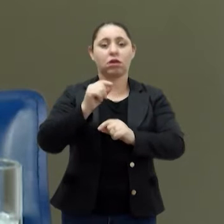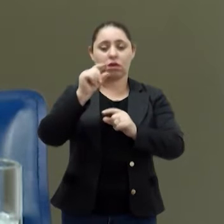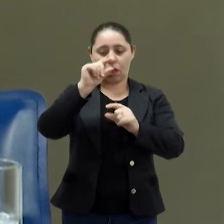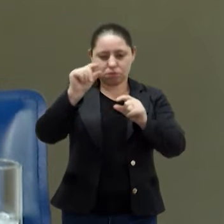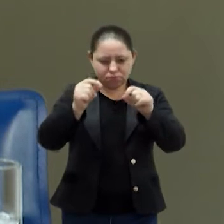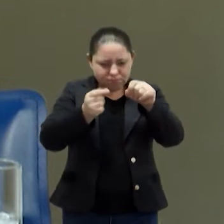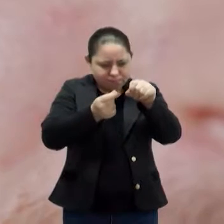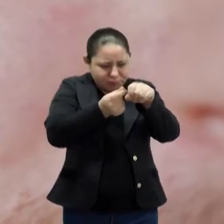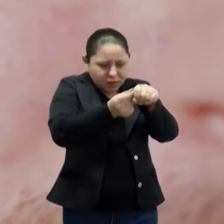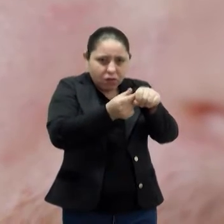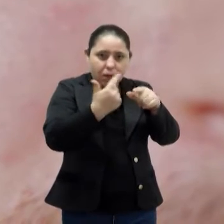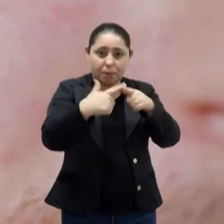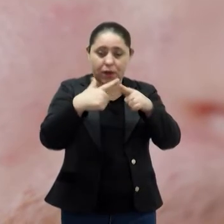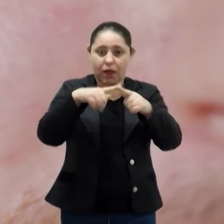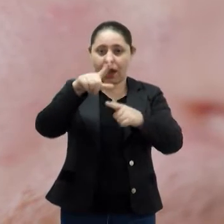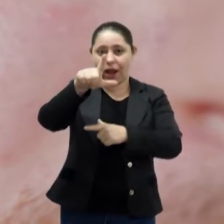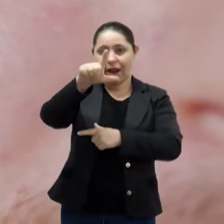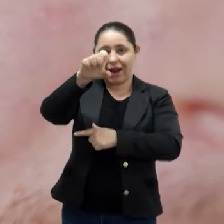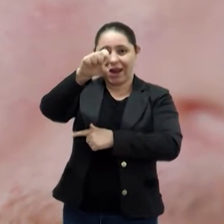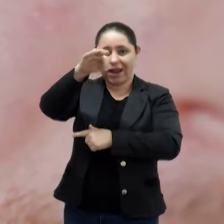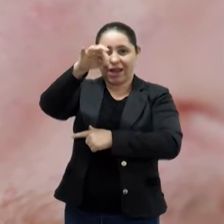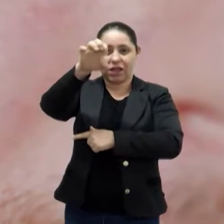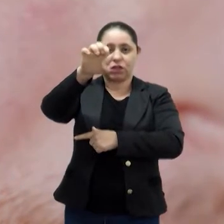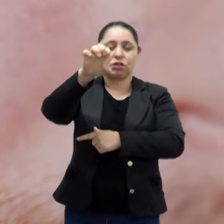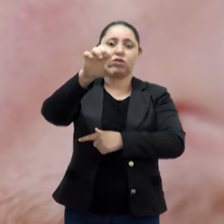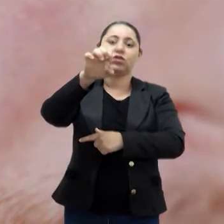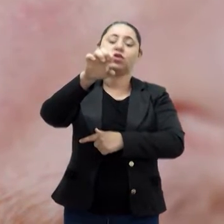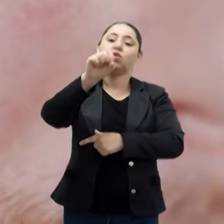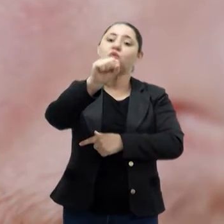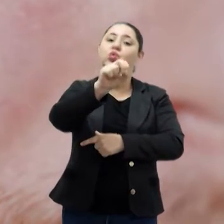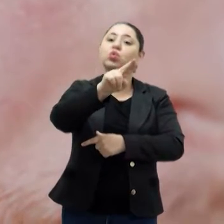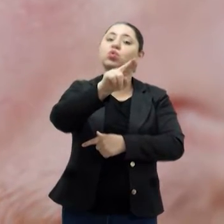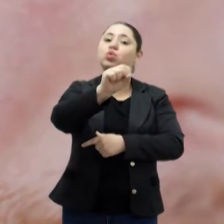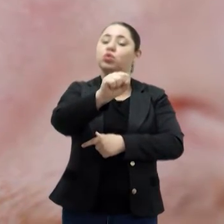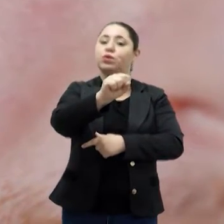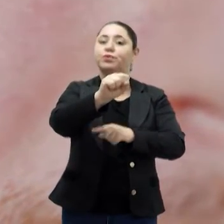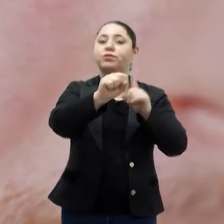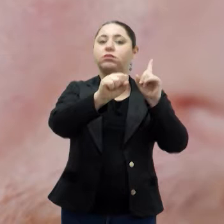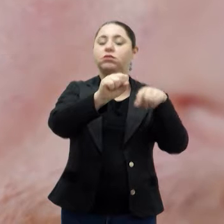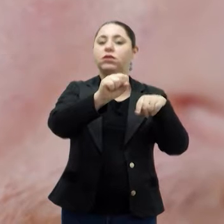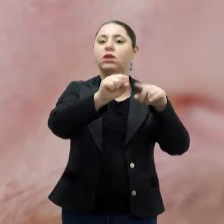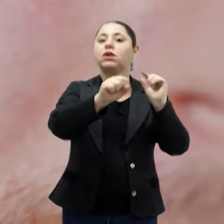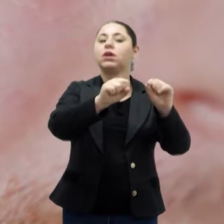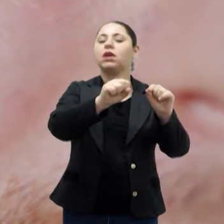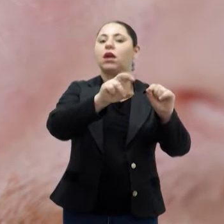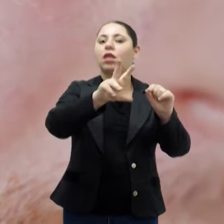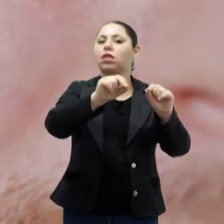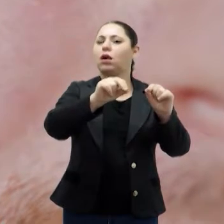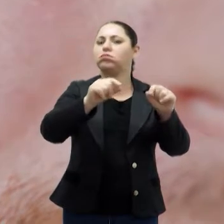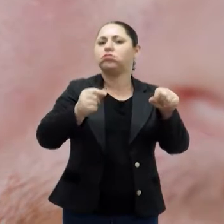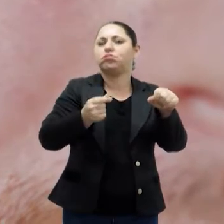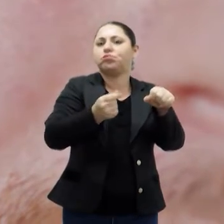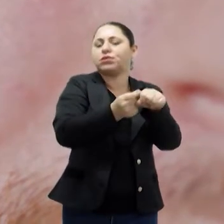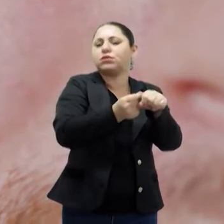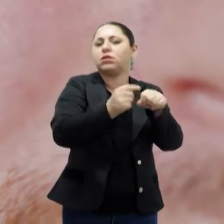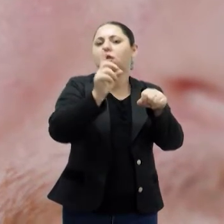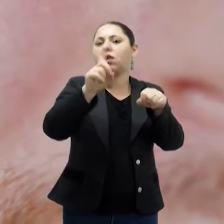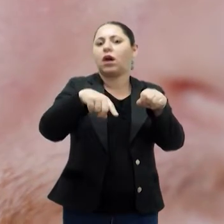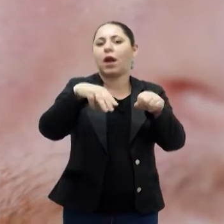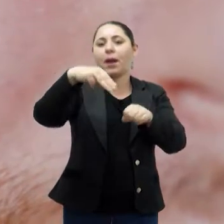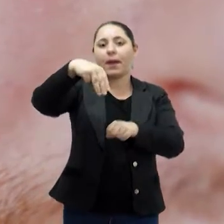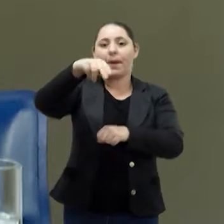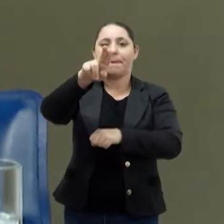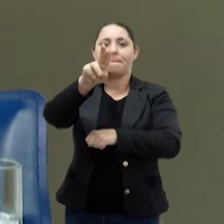é a lente intraocular, porque a lente intraocular do SUS, ela é uma lente que normalmente não se coloca uma